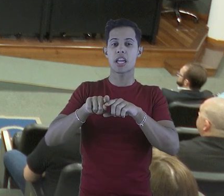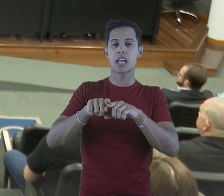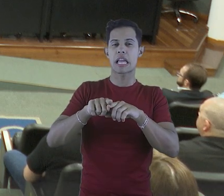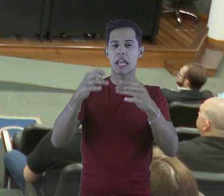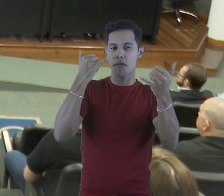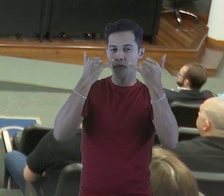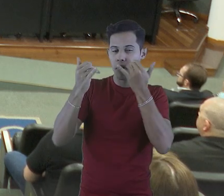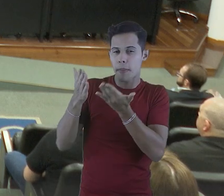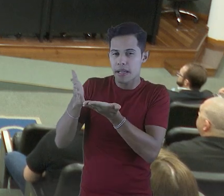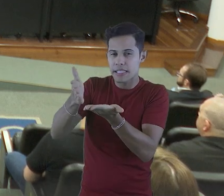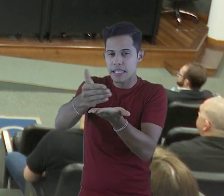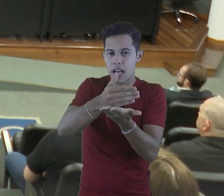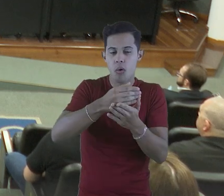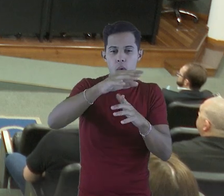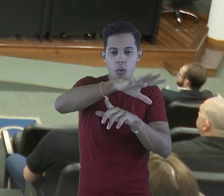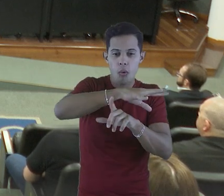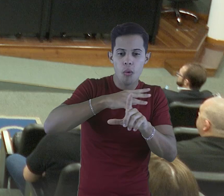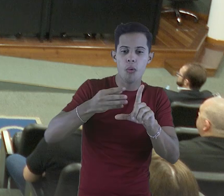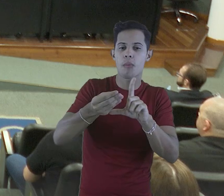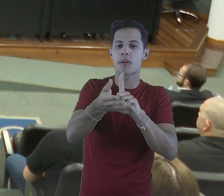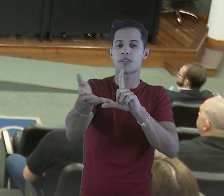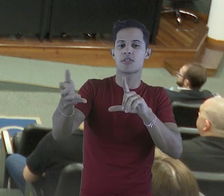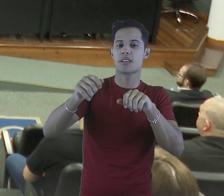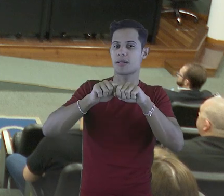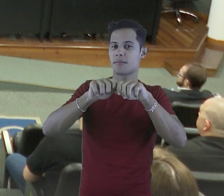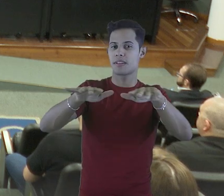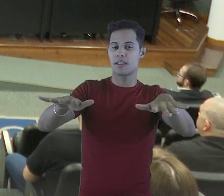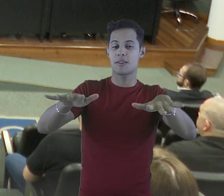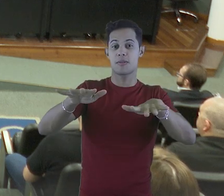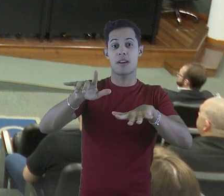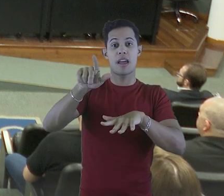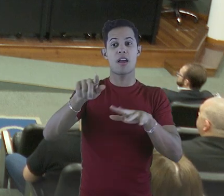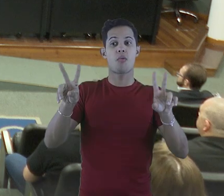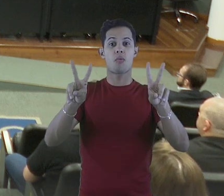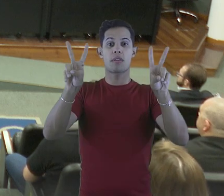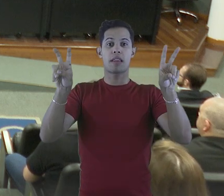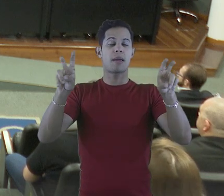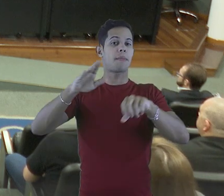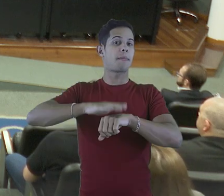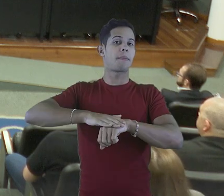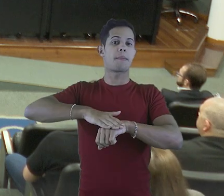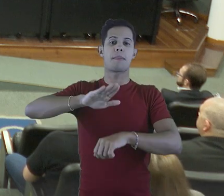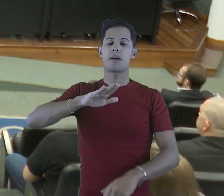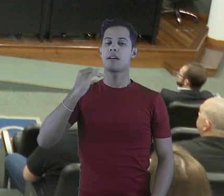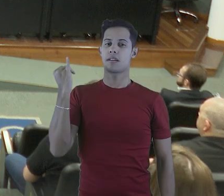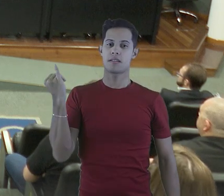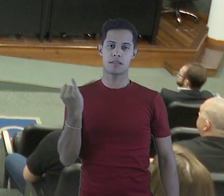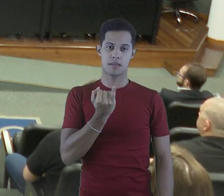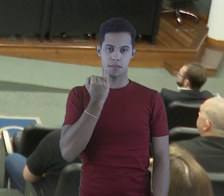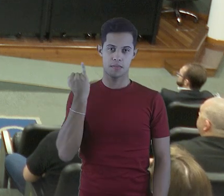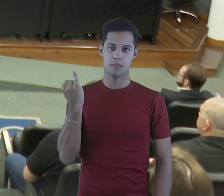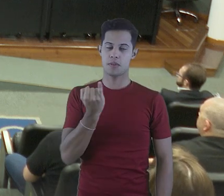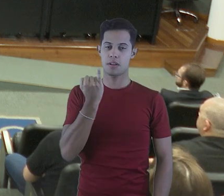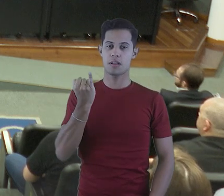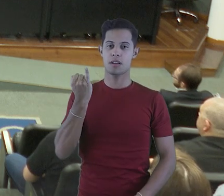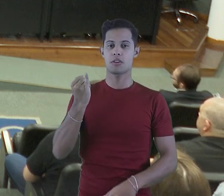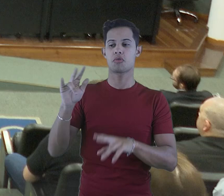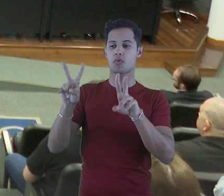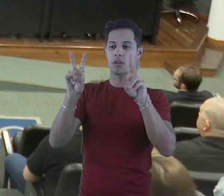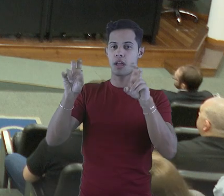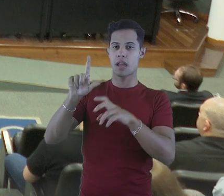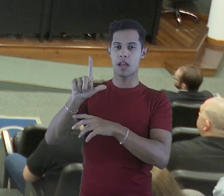e o compartilhamento de dados esse aqui é um dos temas mais eu diria importantes